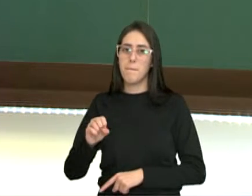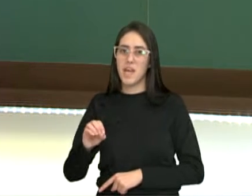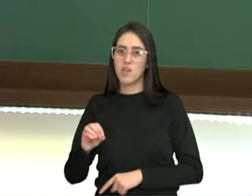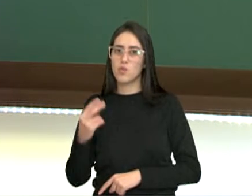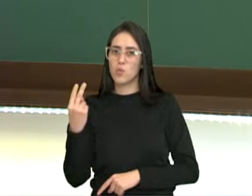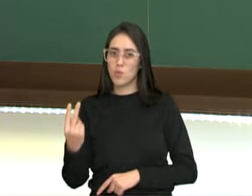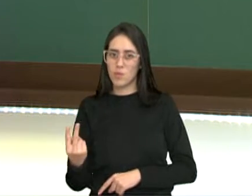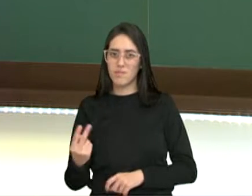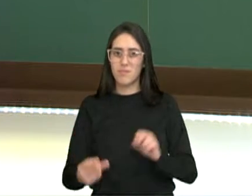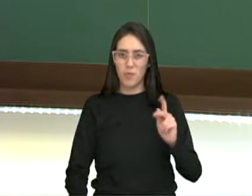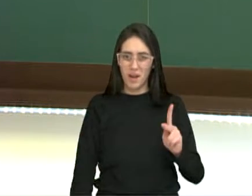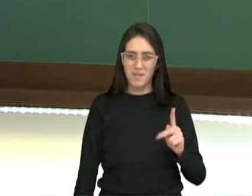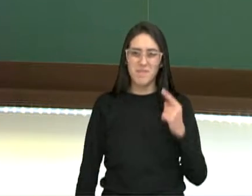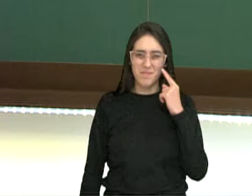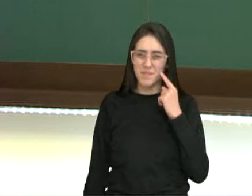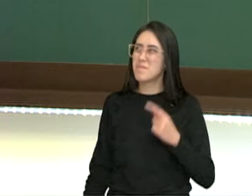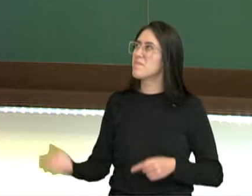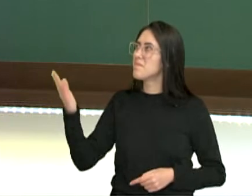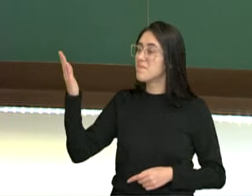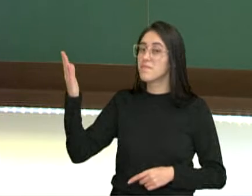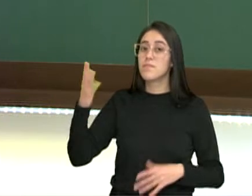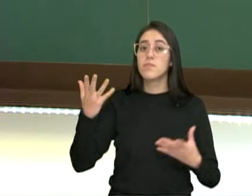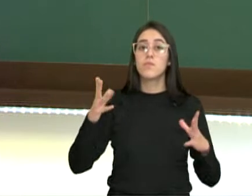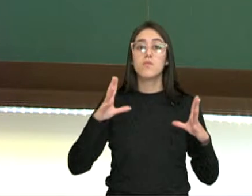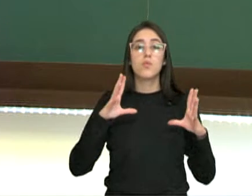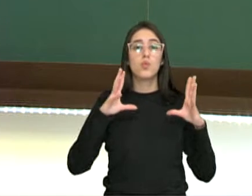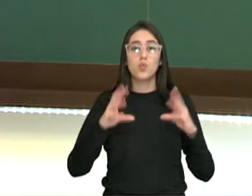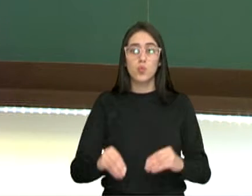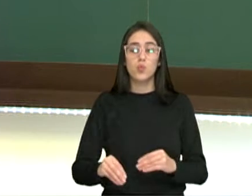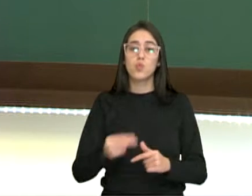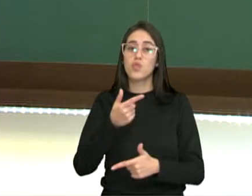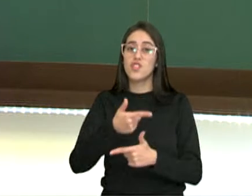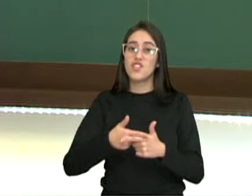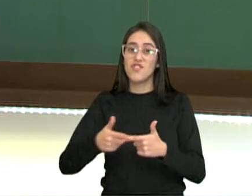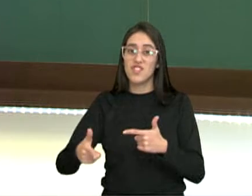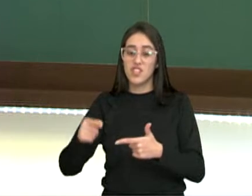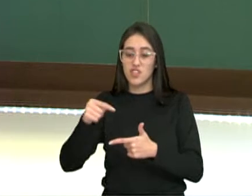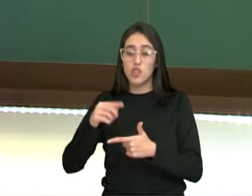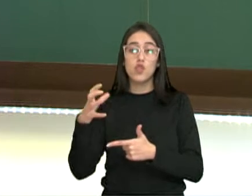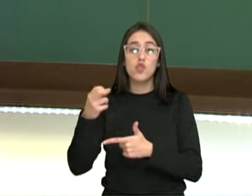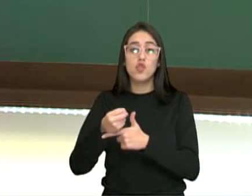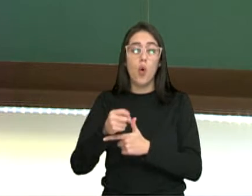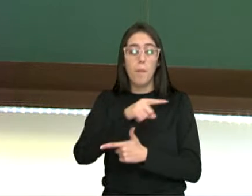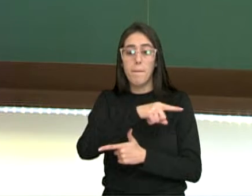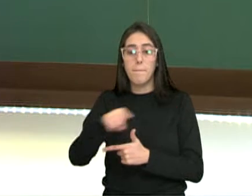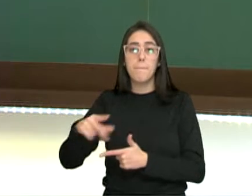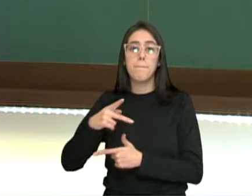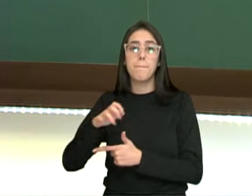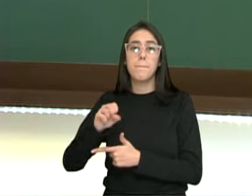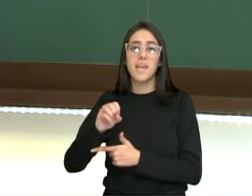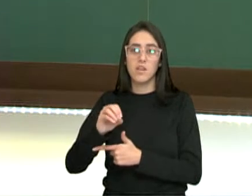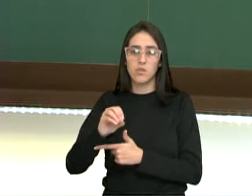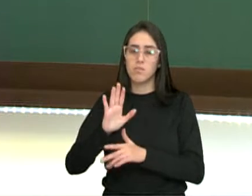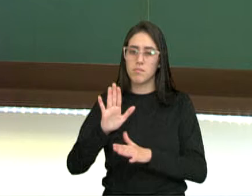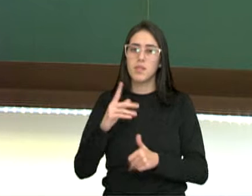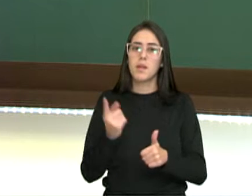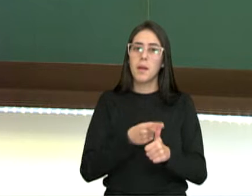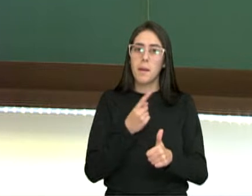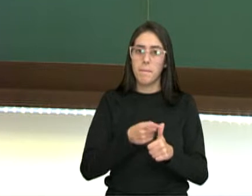ok? Tudo isso dividido pela soma desses pesos. Então, vamos lá, ó. Primeiro a gente